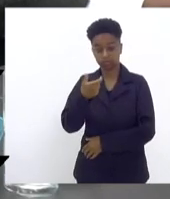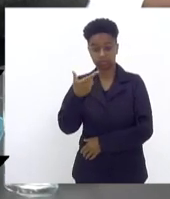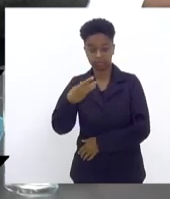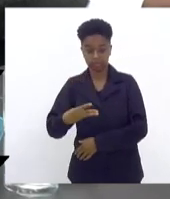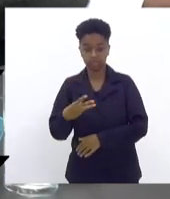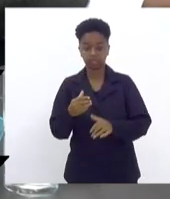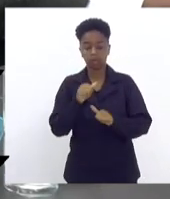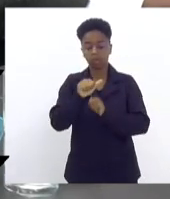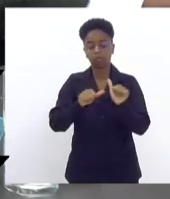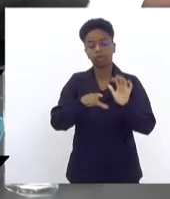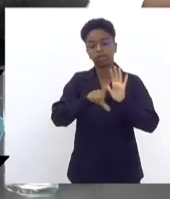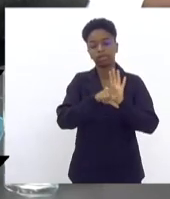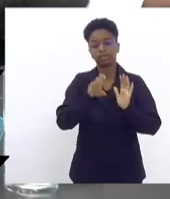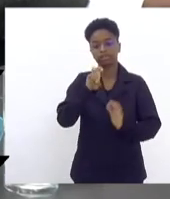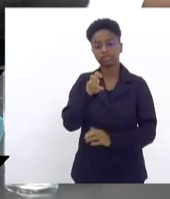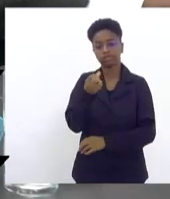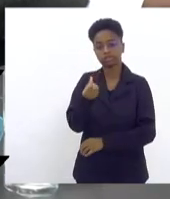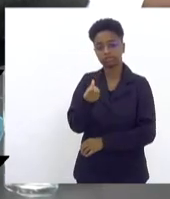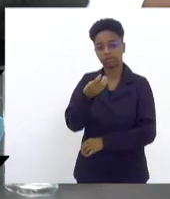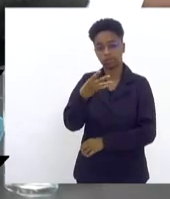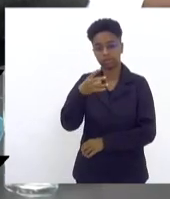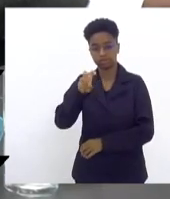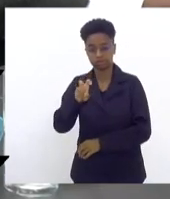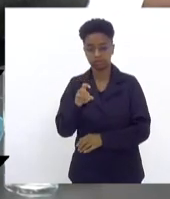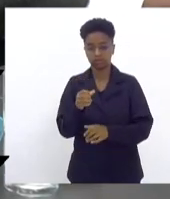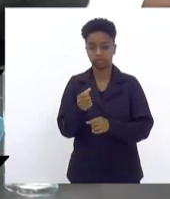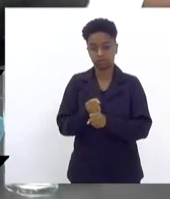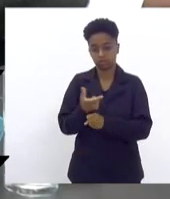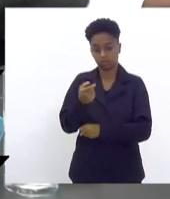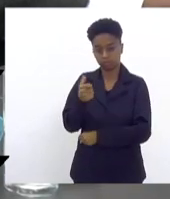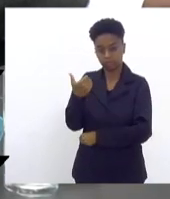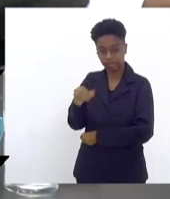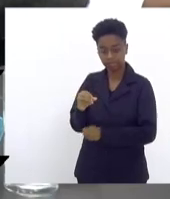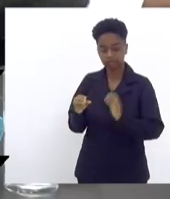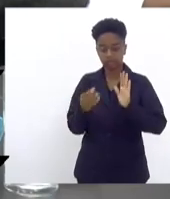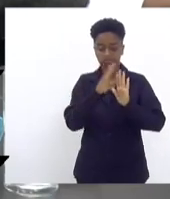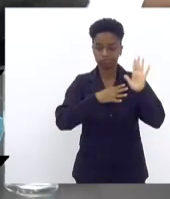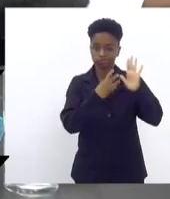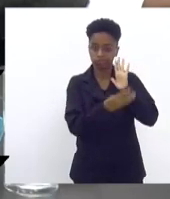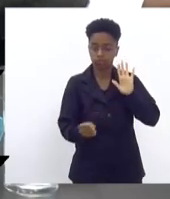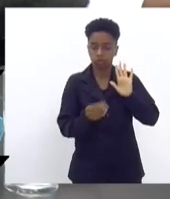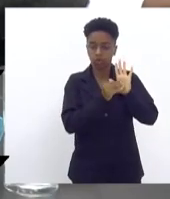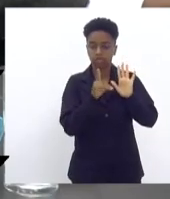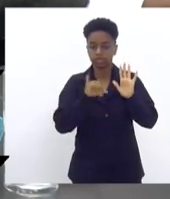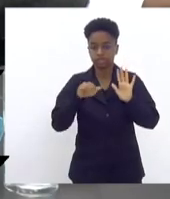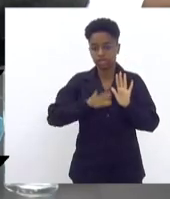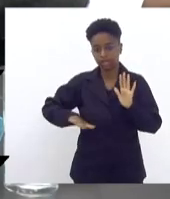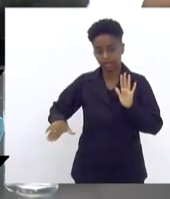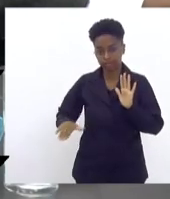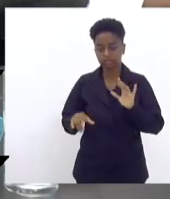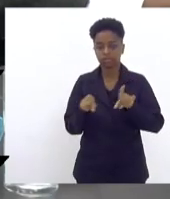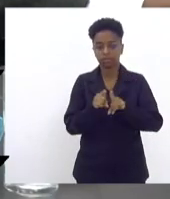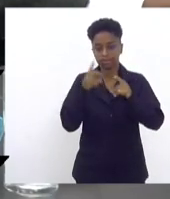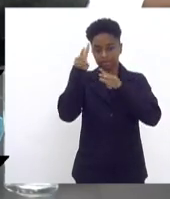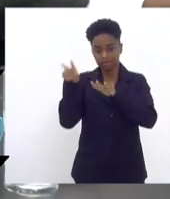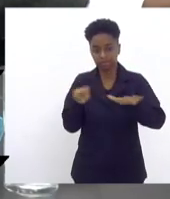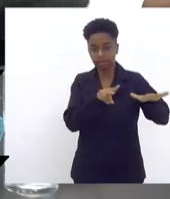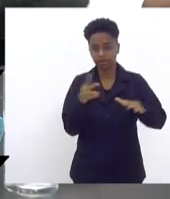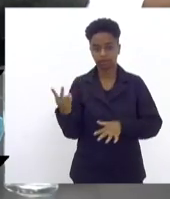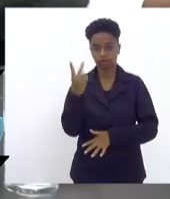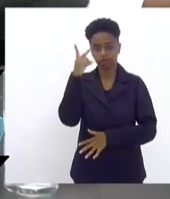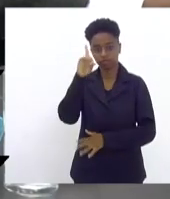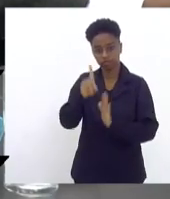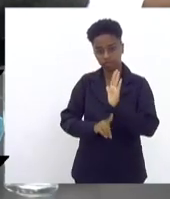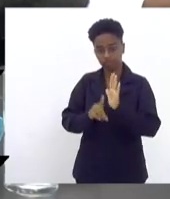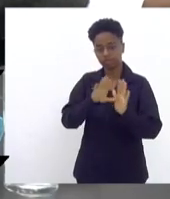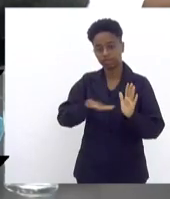lei 5.645, de 6 de janeiro de 2010, para instituir no calendário oficial do Estado do Rio de Janeiro o Dia das Crianças e a Semana de Valorização dos Direitos da